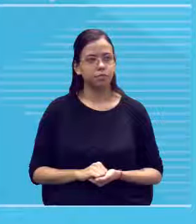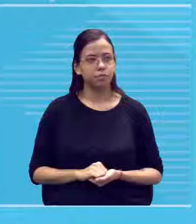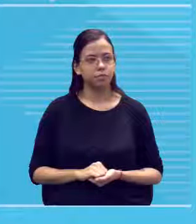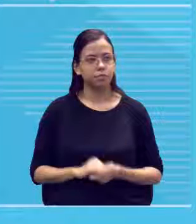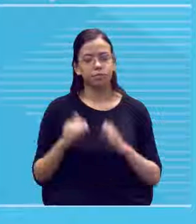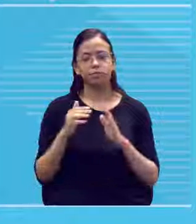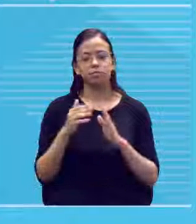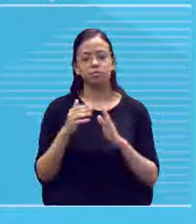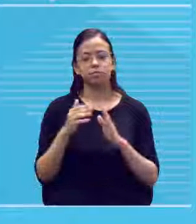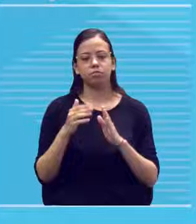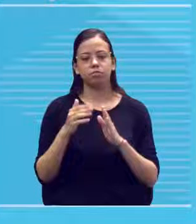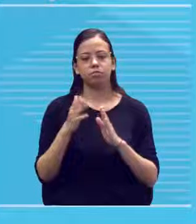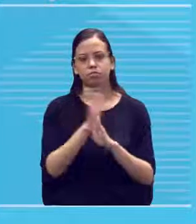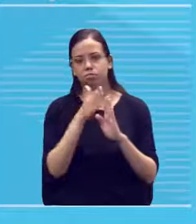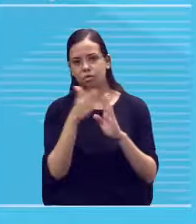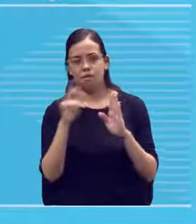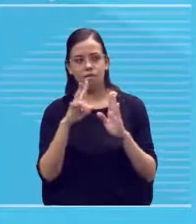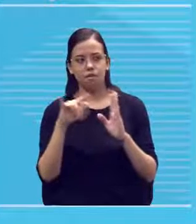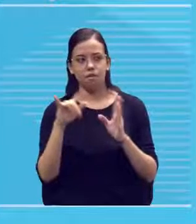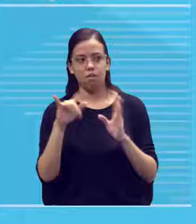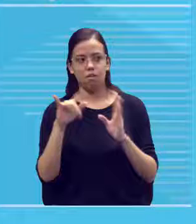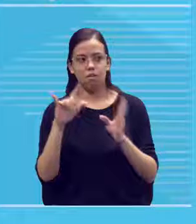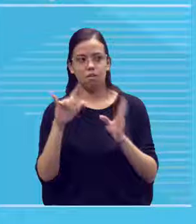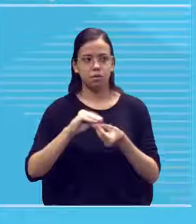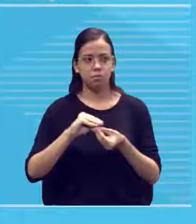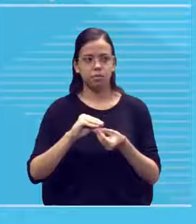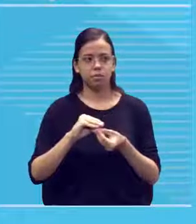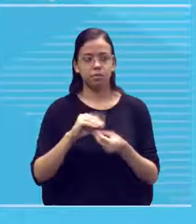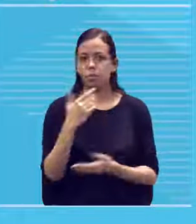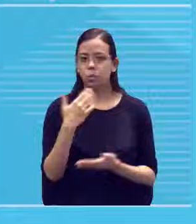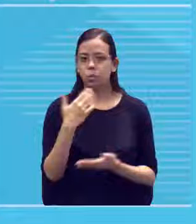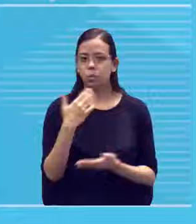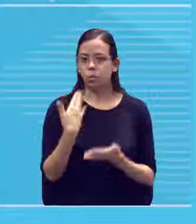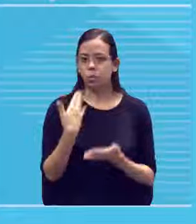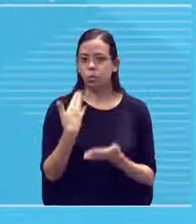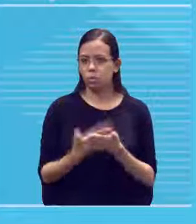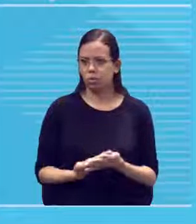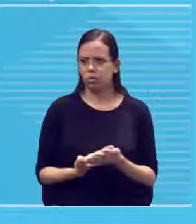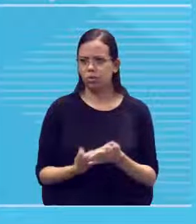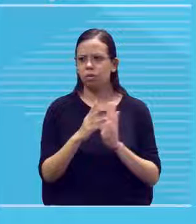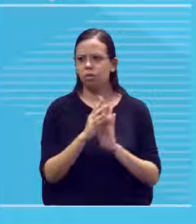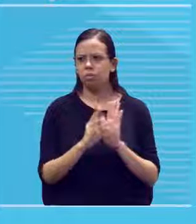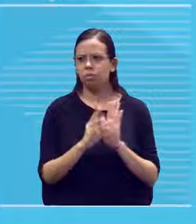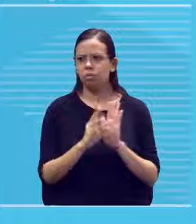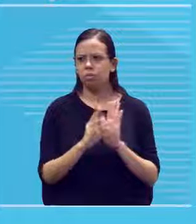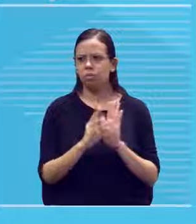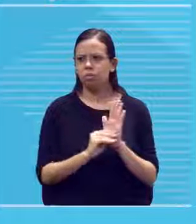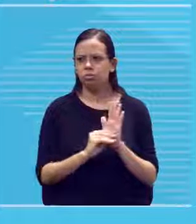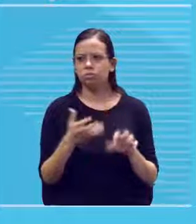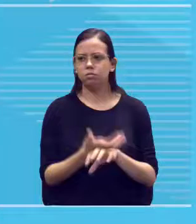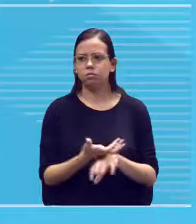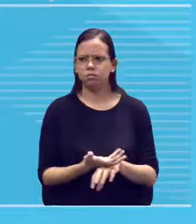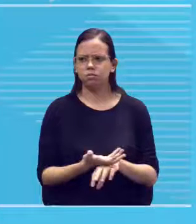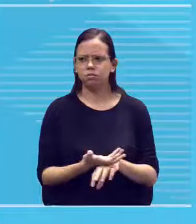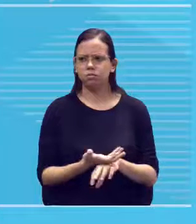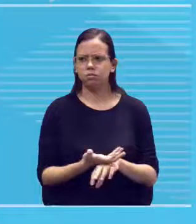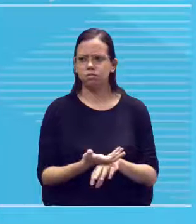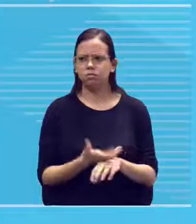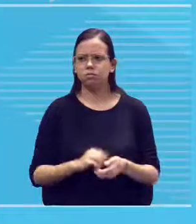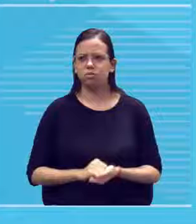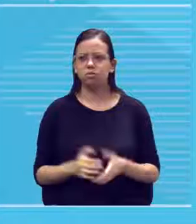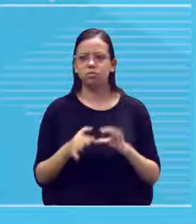ó e vou reduzir confessaram não haver estudado a matéria E deixamos o segundo